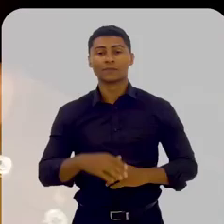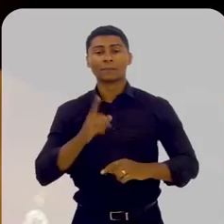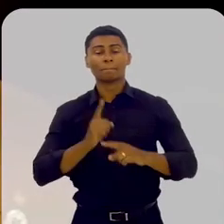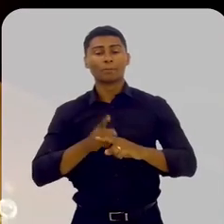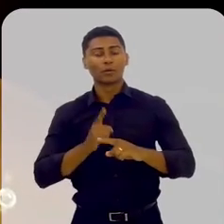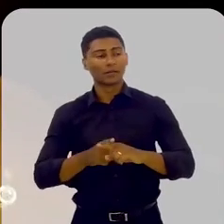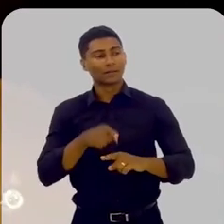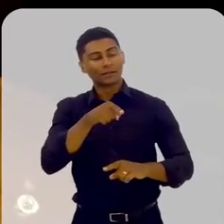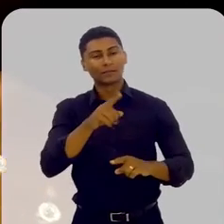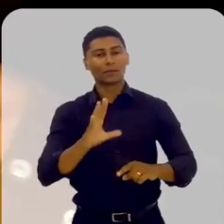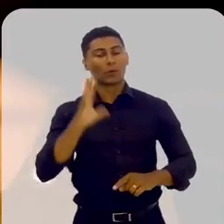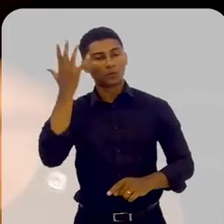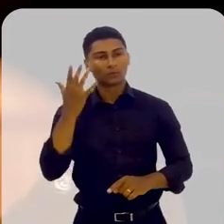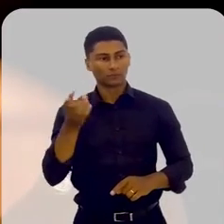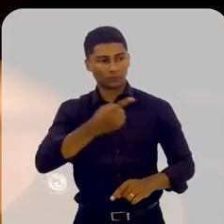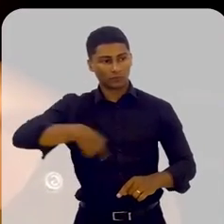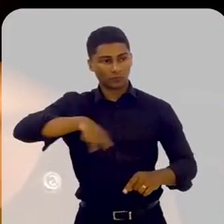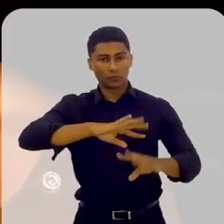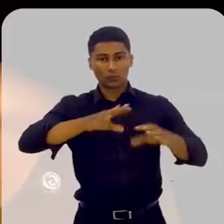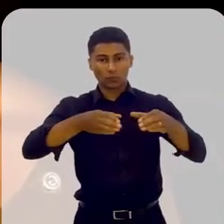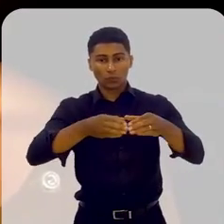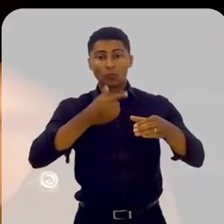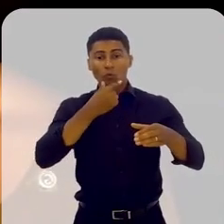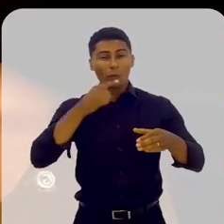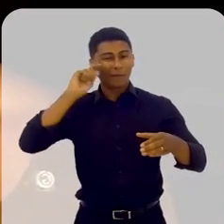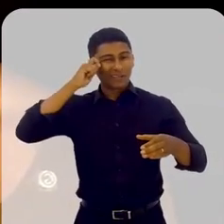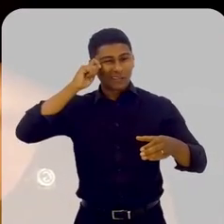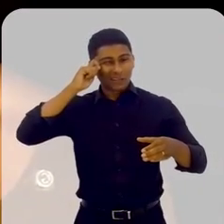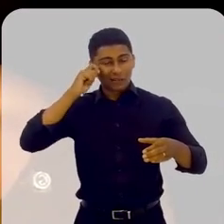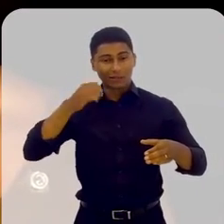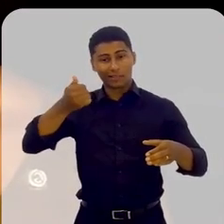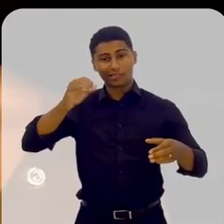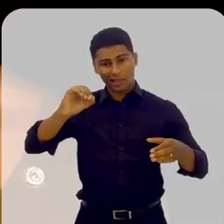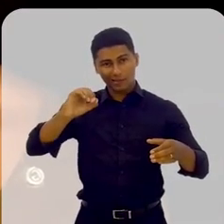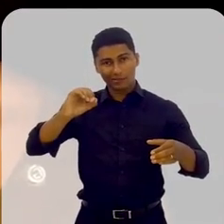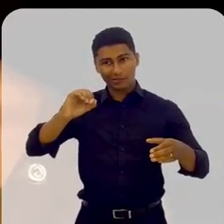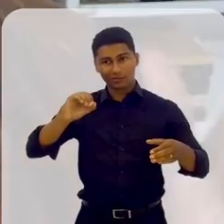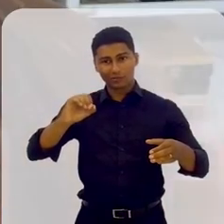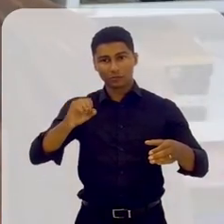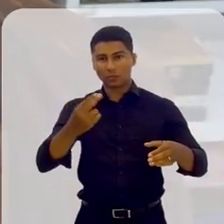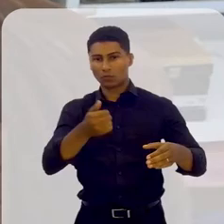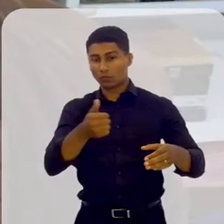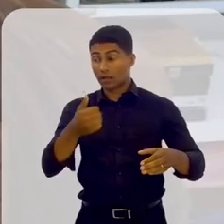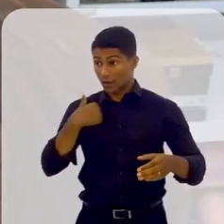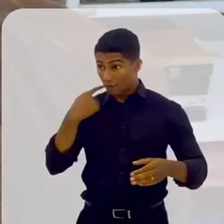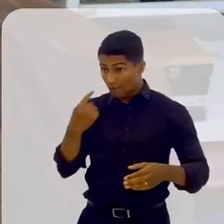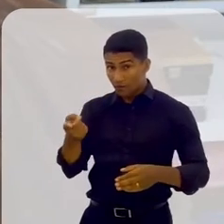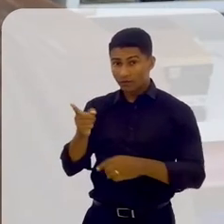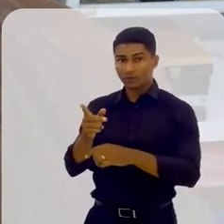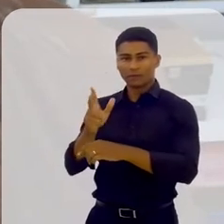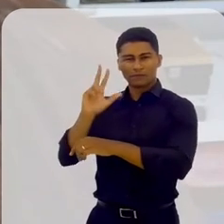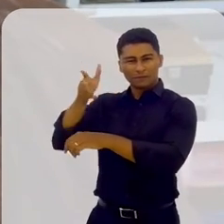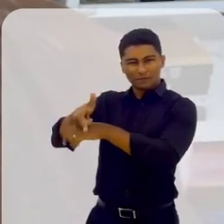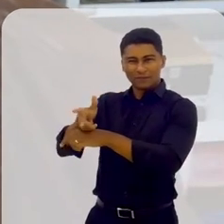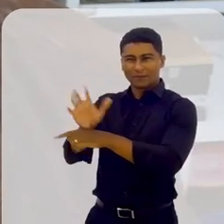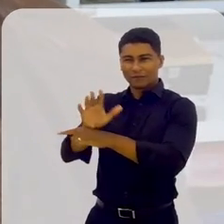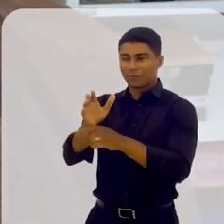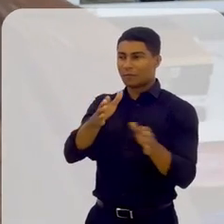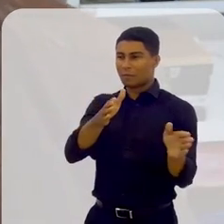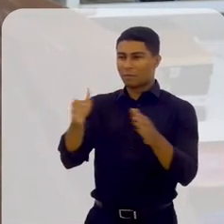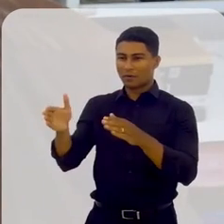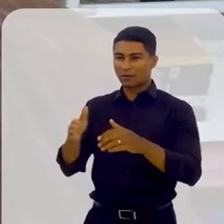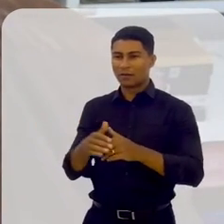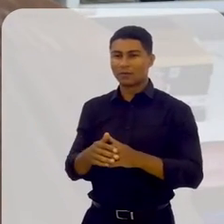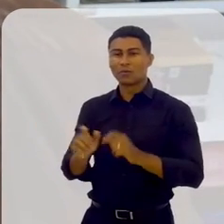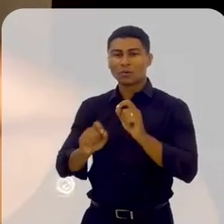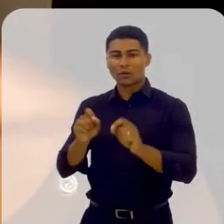como aconteceu o processo, né? Nós éramos 10 homens negros, 11 em alguns momentos. Eu dei um depoimento em vídeo que aparece no início da